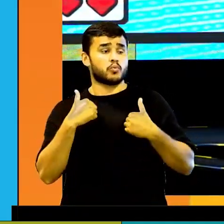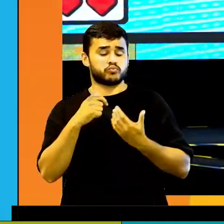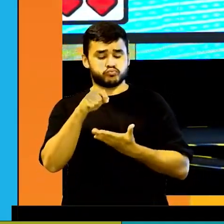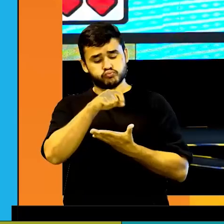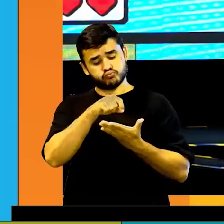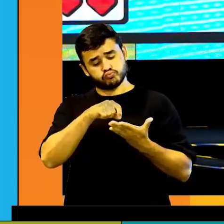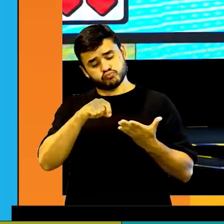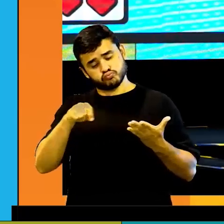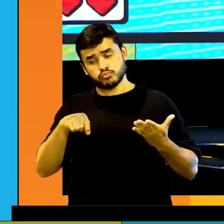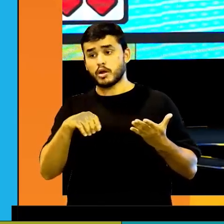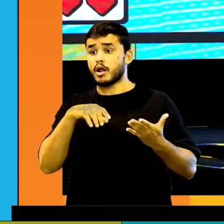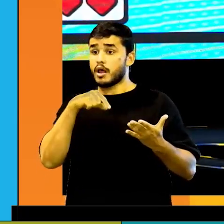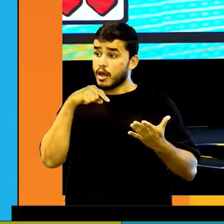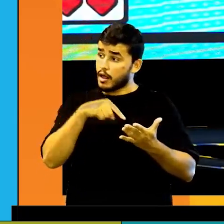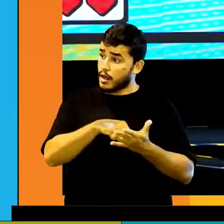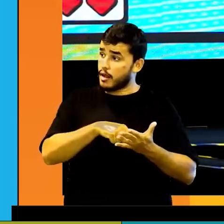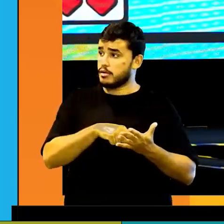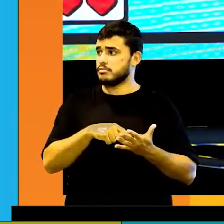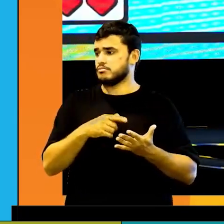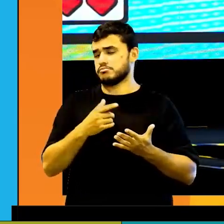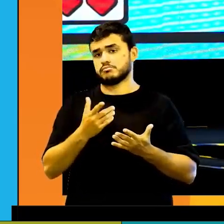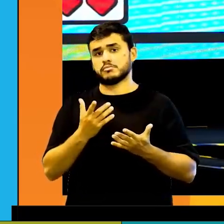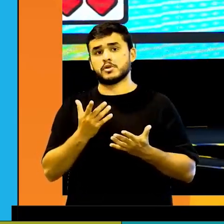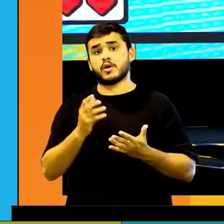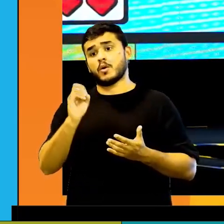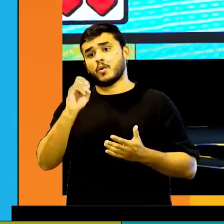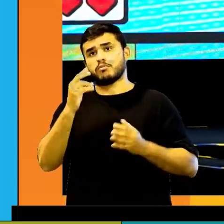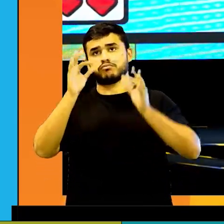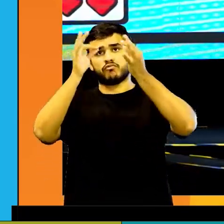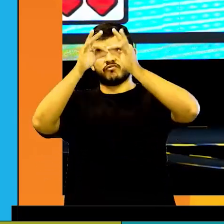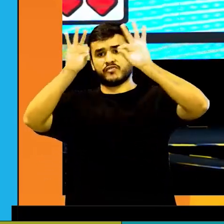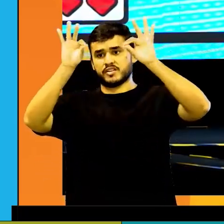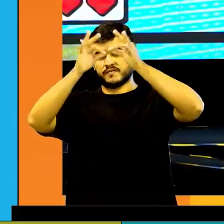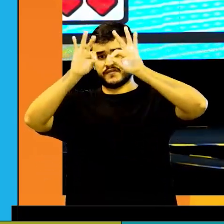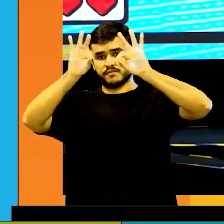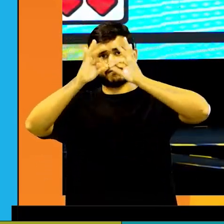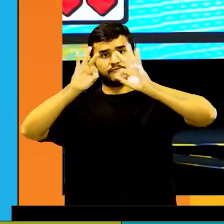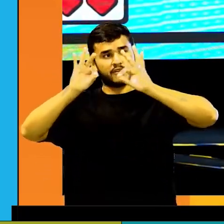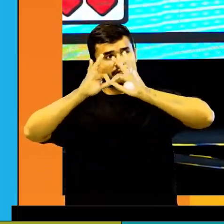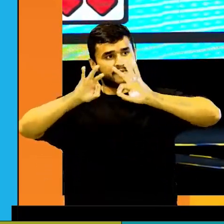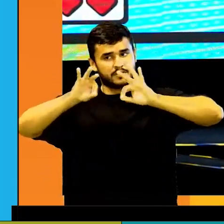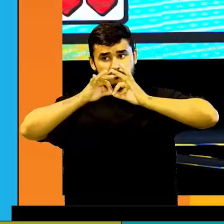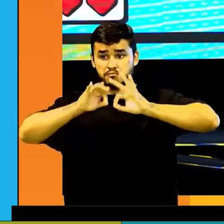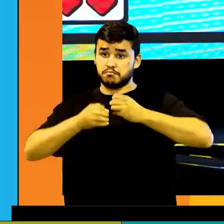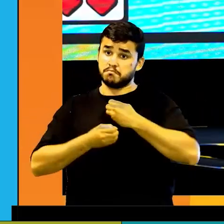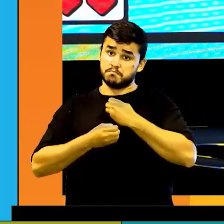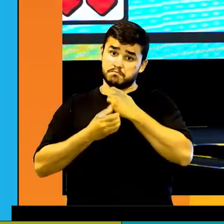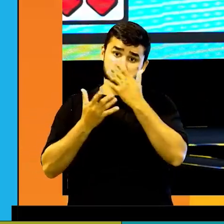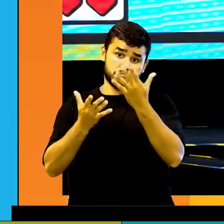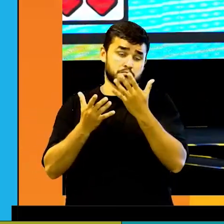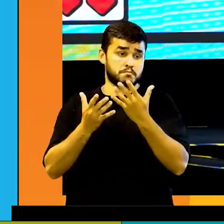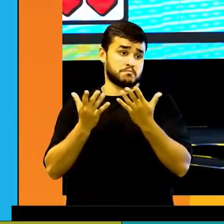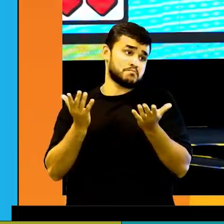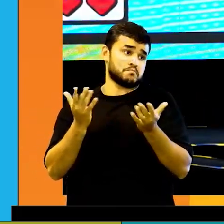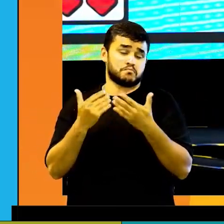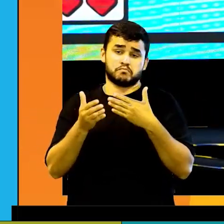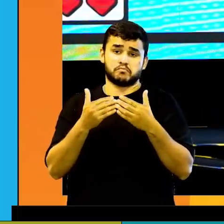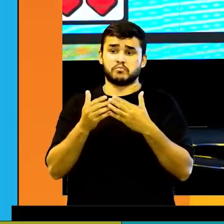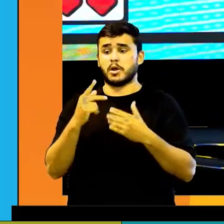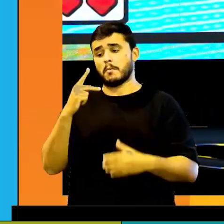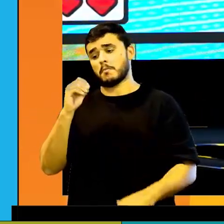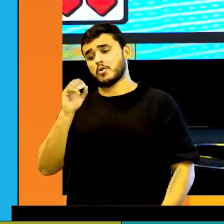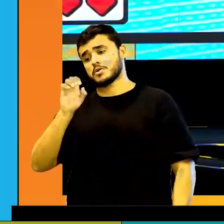o seu dom artístico, ou em forma de verso, que é a poesia, que pode ser chamada de poema, tanto